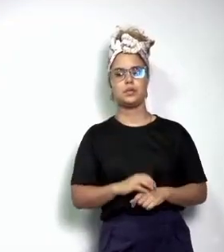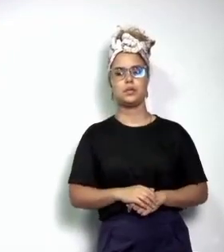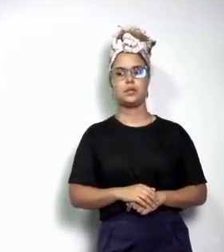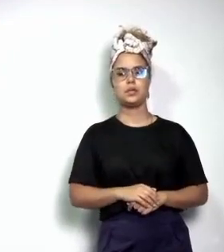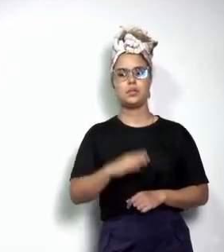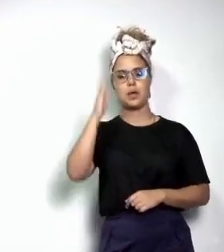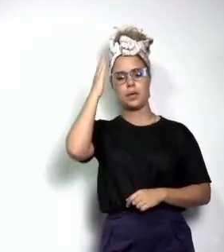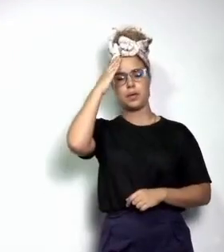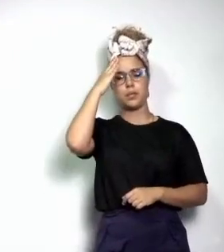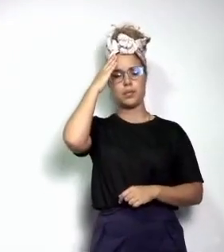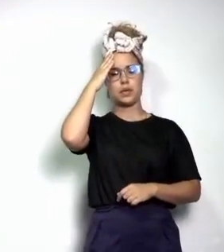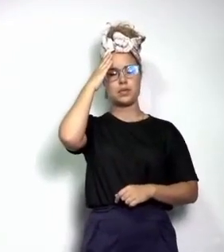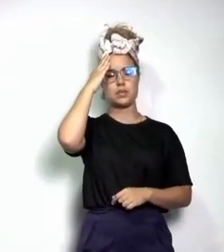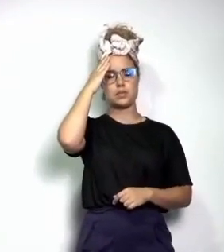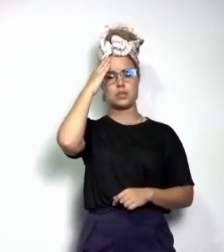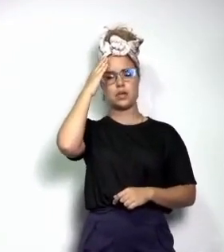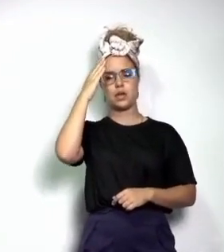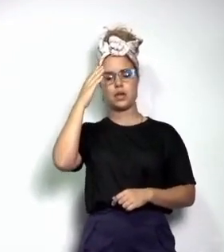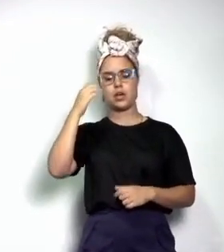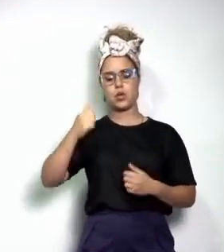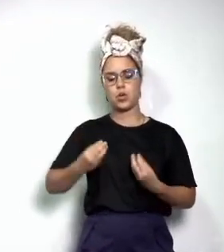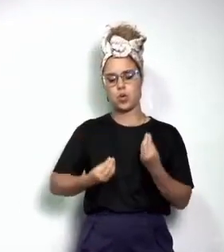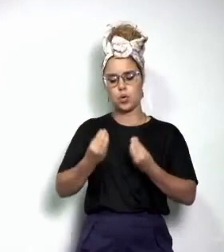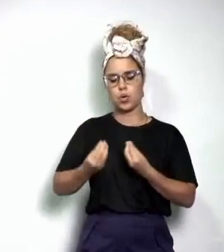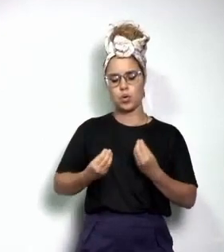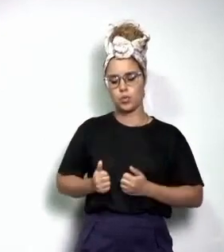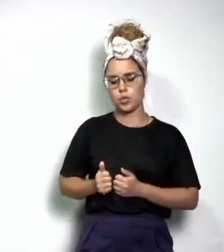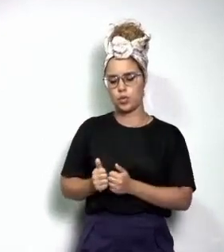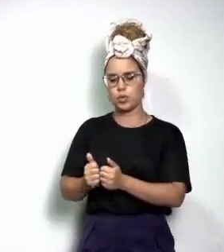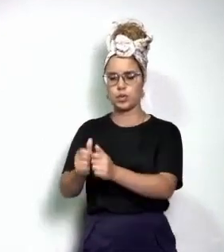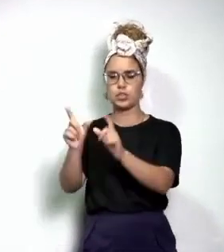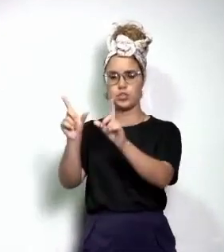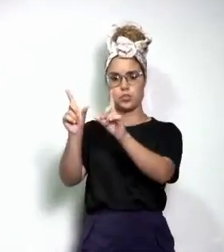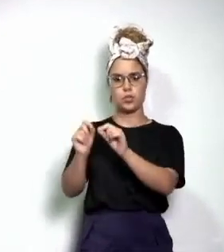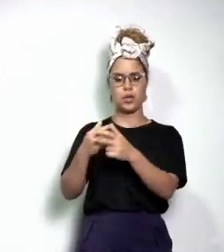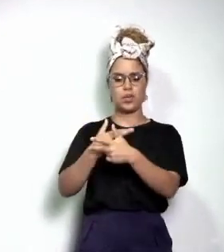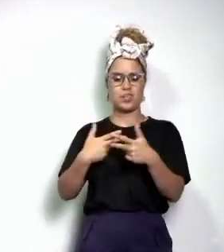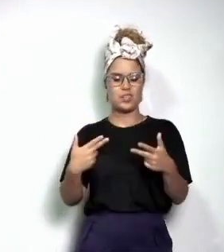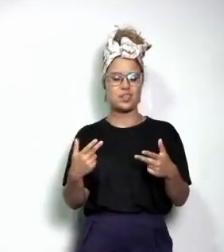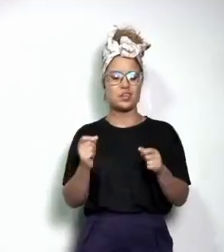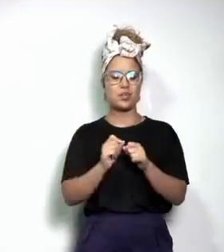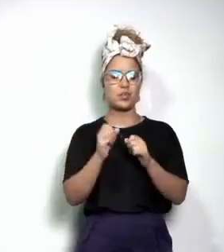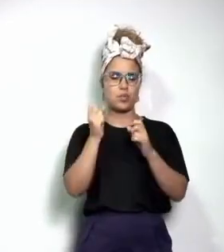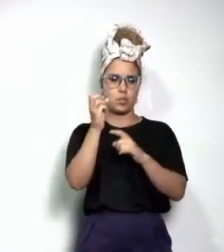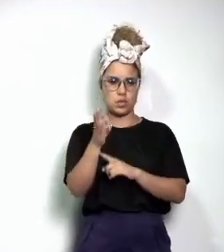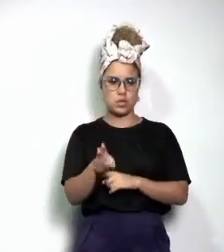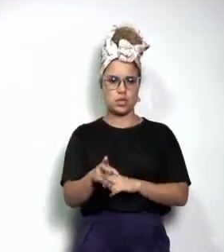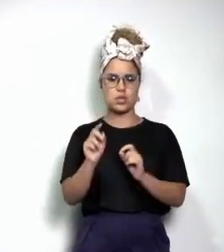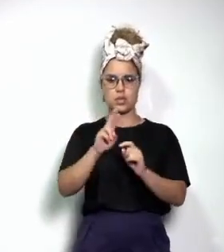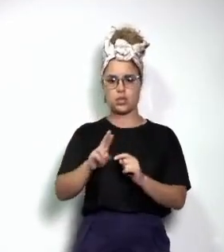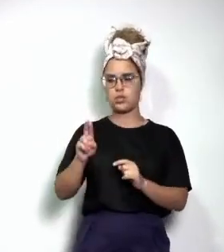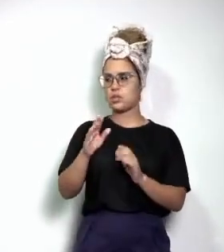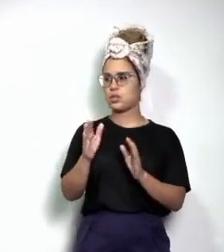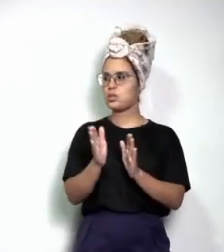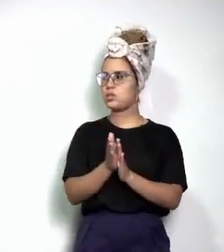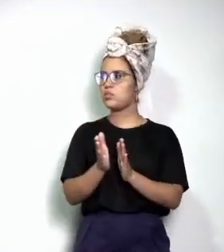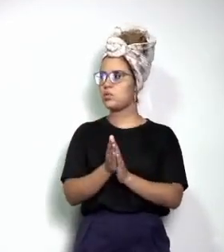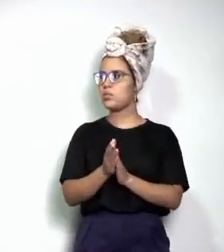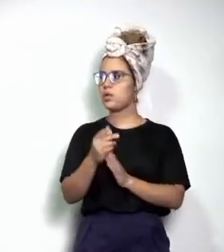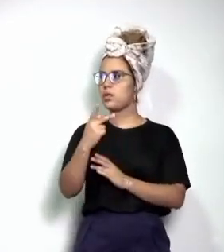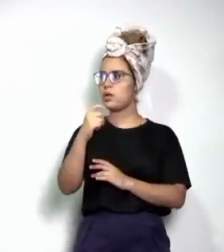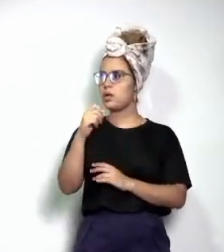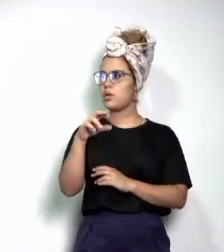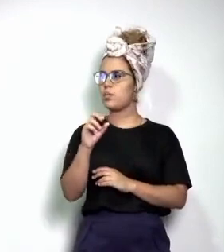para pensar um transporte também mais reduzido de alguns equipamentos. E aí, para isso, a gente vai usar esses paninhos que a gente comentou